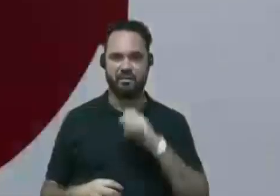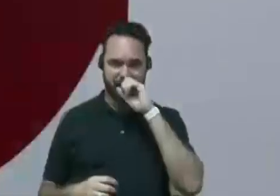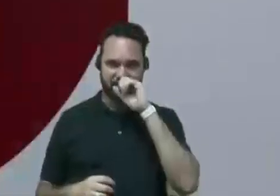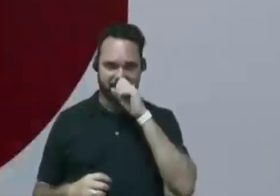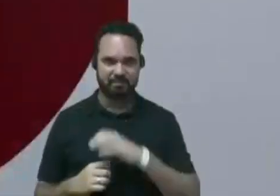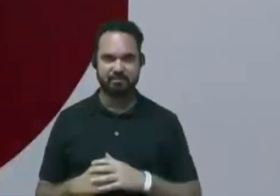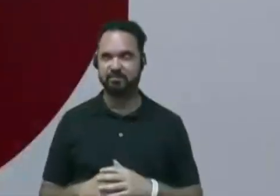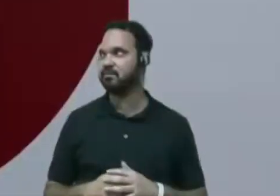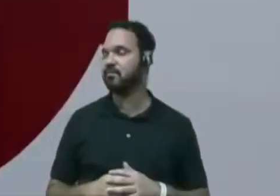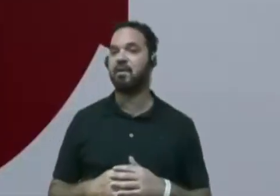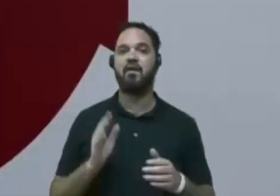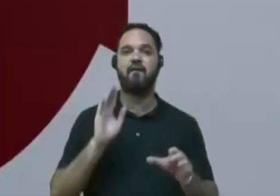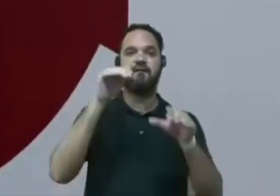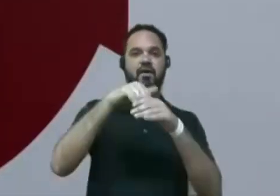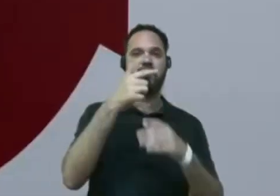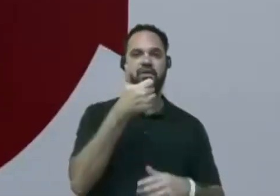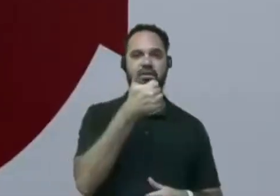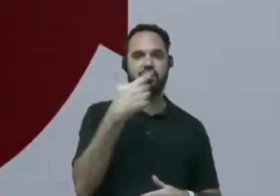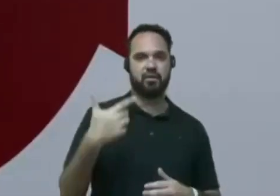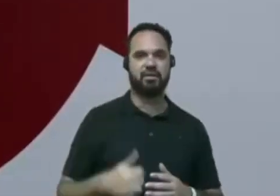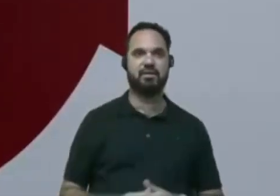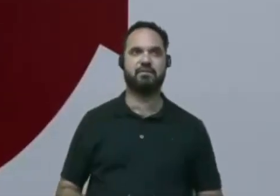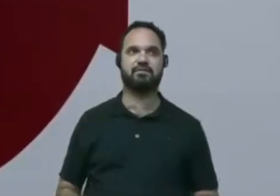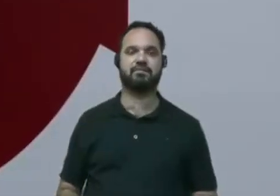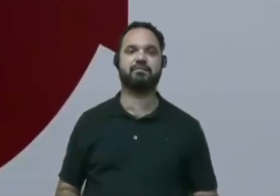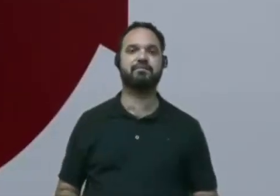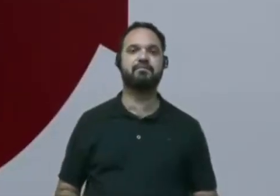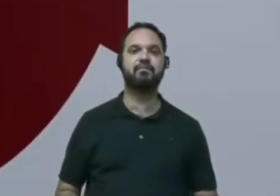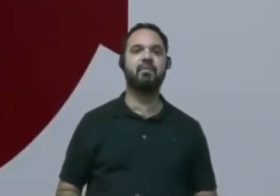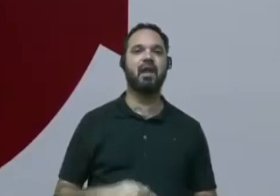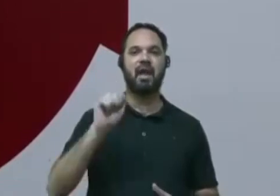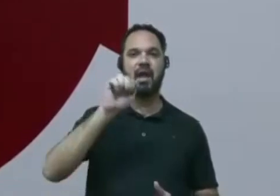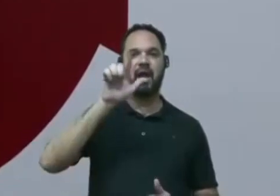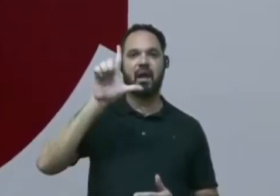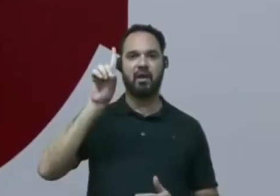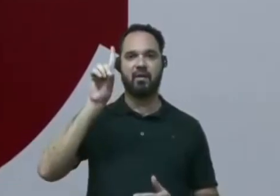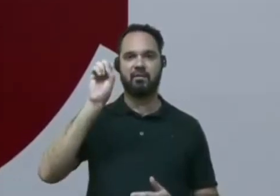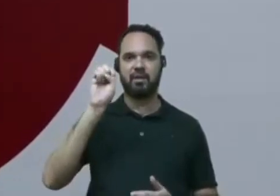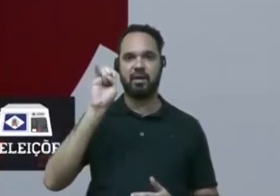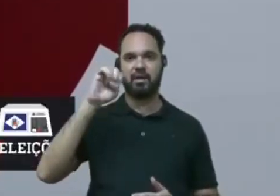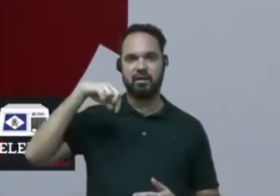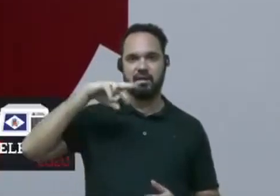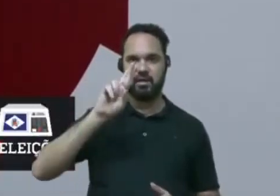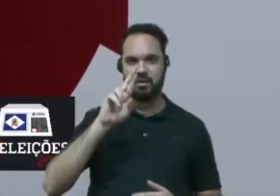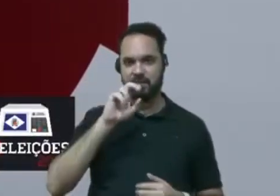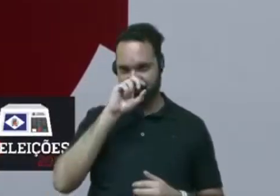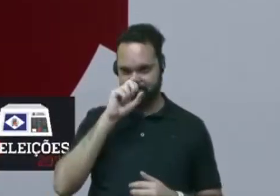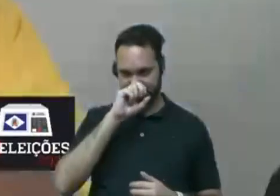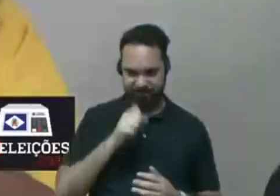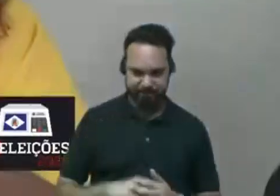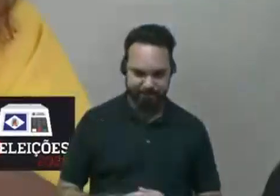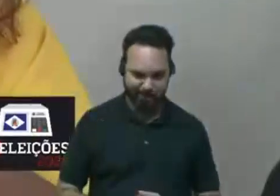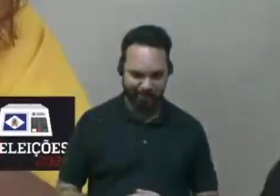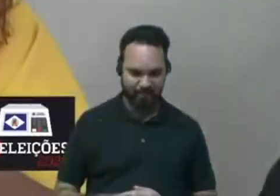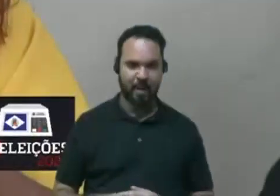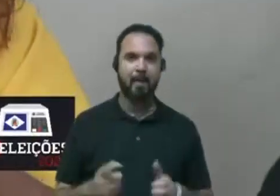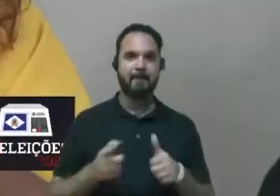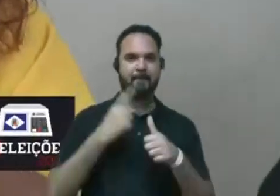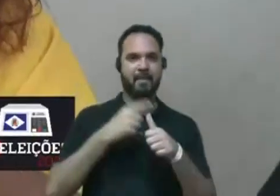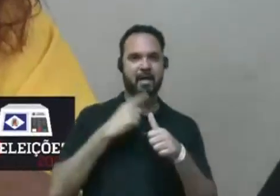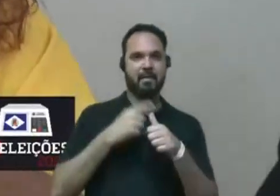encerrado seu tempo Professor Aldenir agora a senhora tem um minuto para suas considerações finais Olá